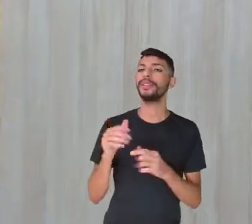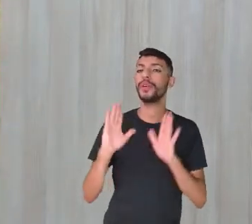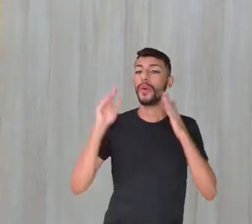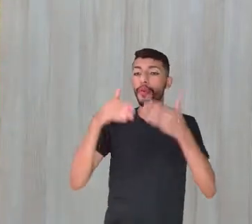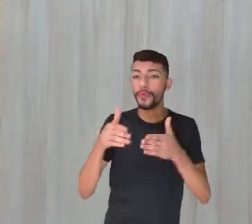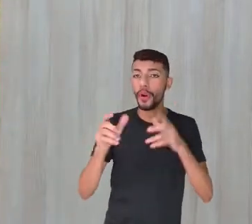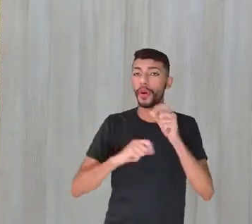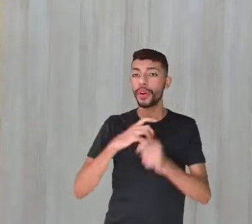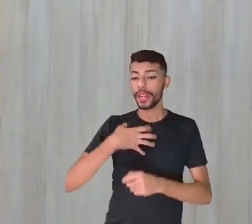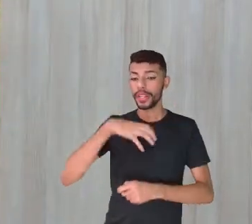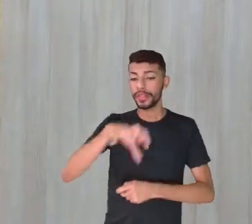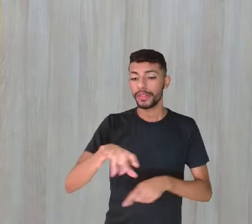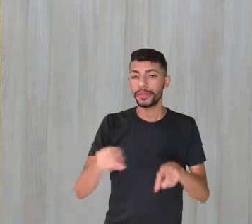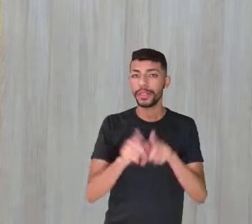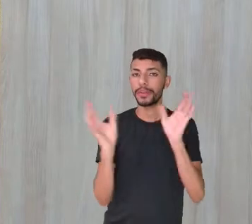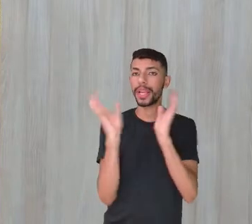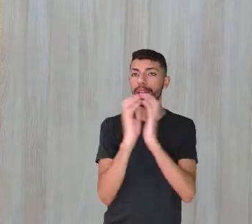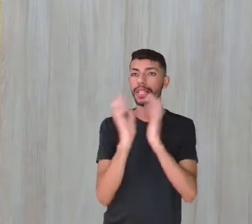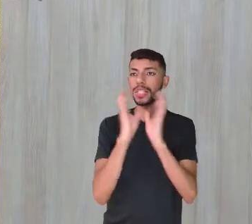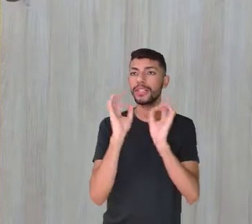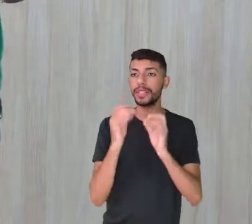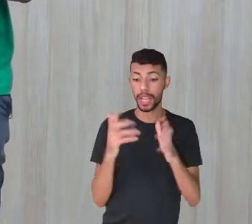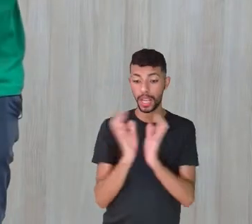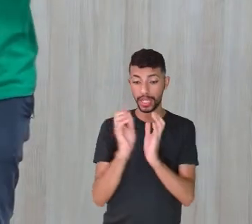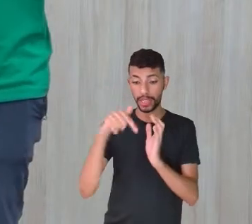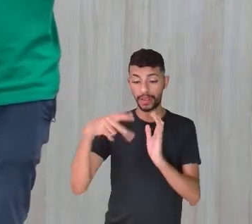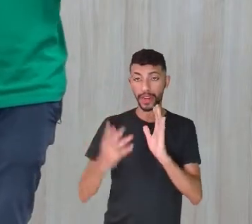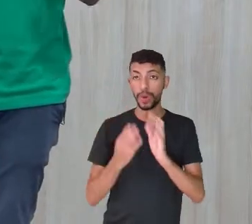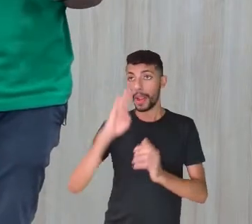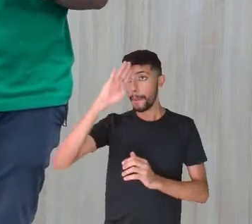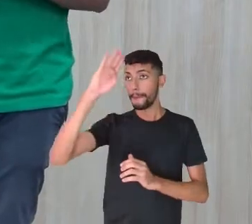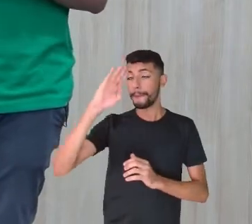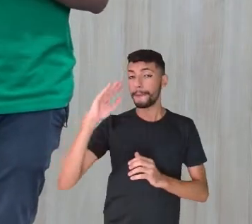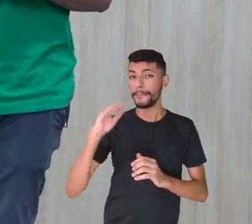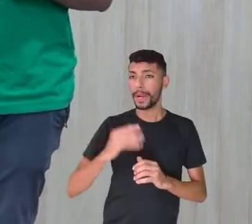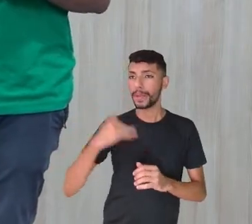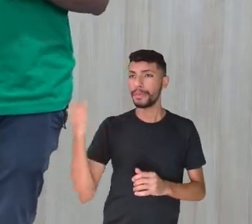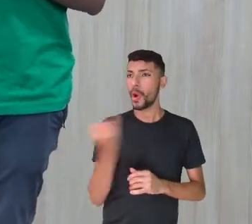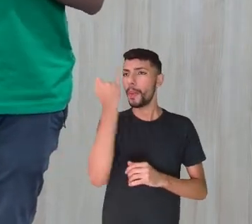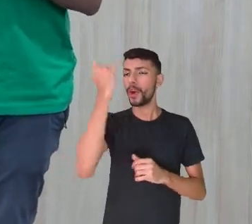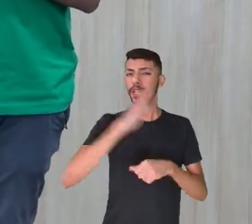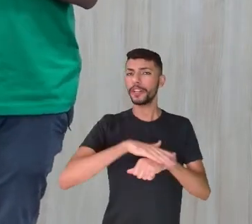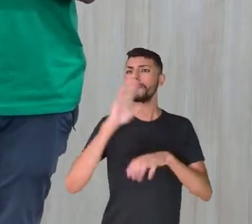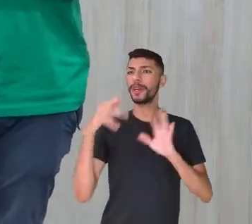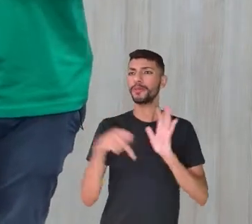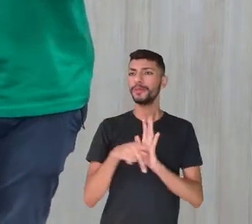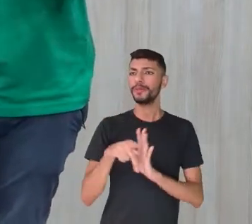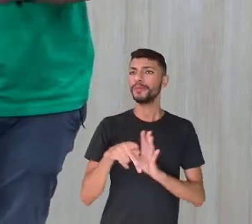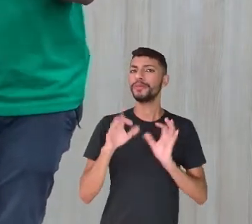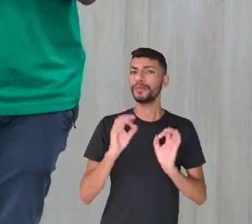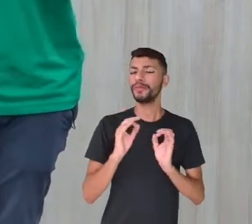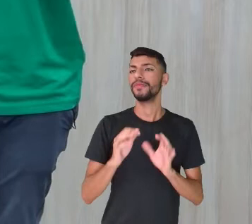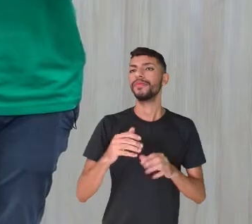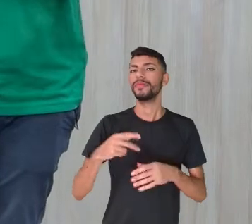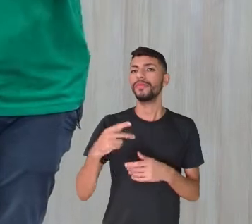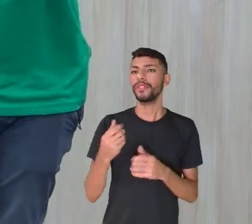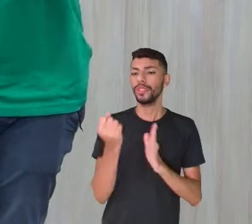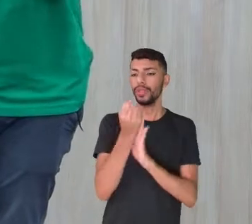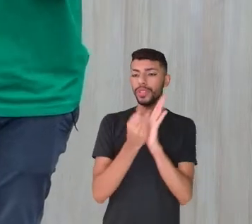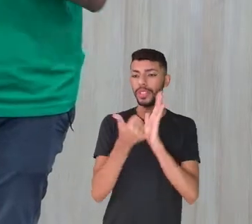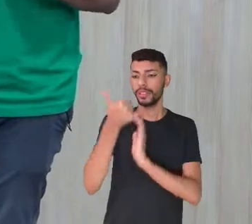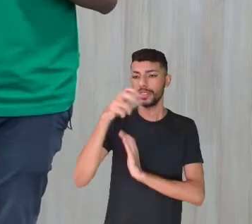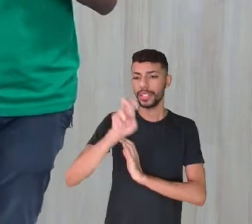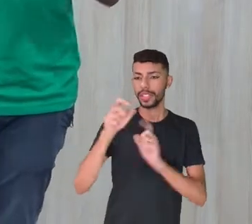para Recife, né? Recife era o porto mais importante do Hemisfério Sul, né, no século XV